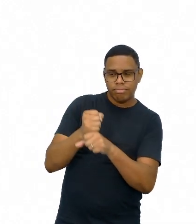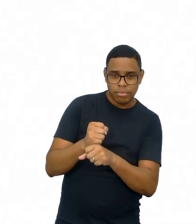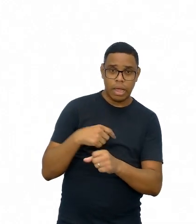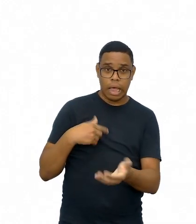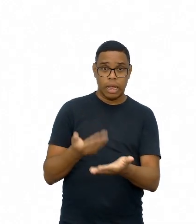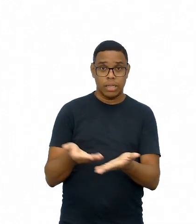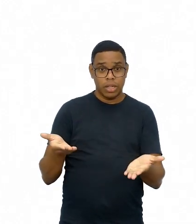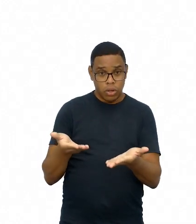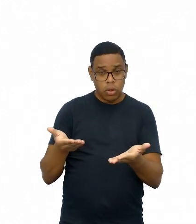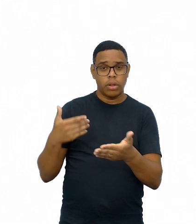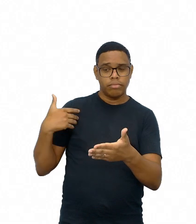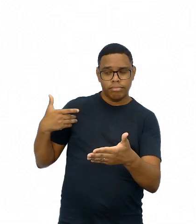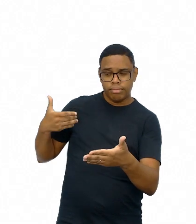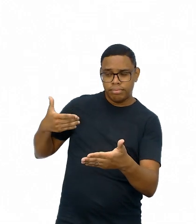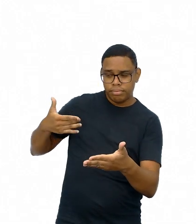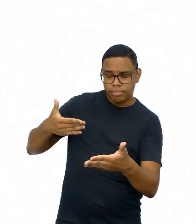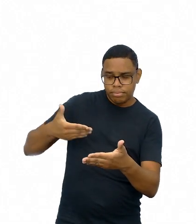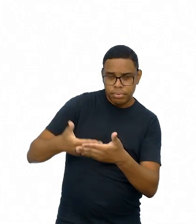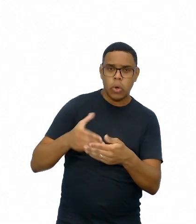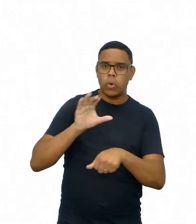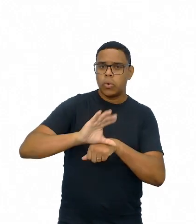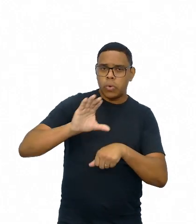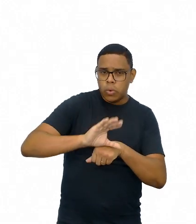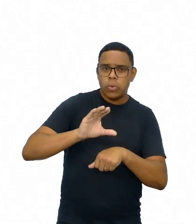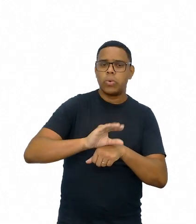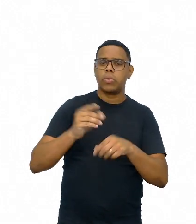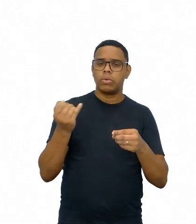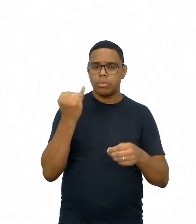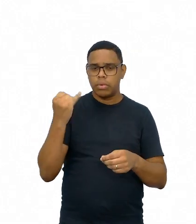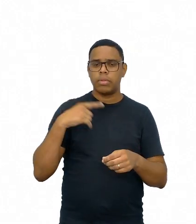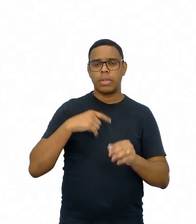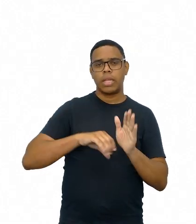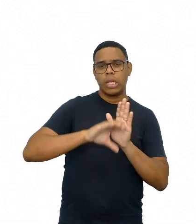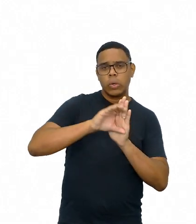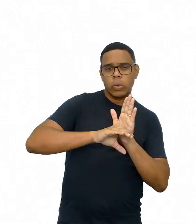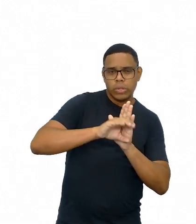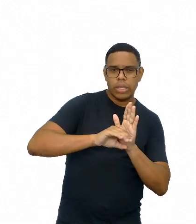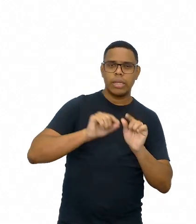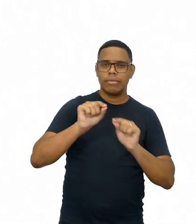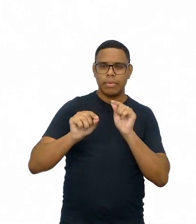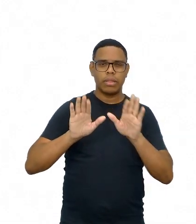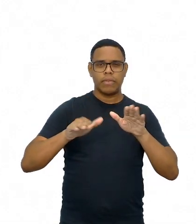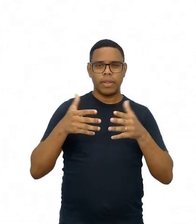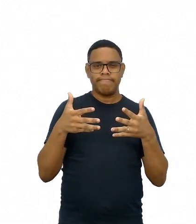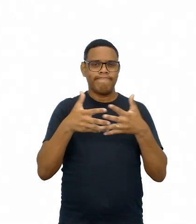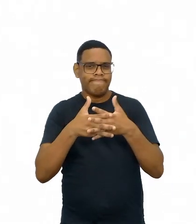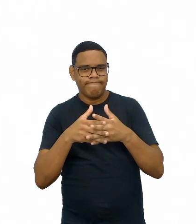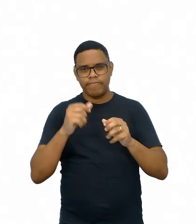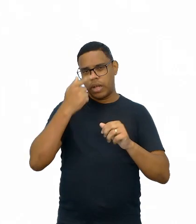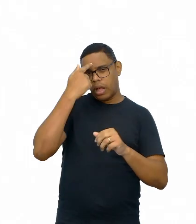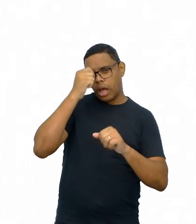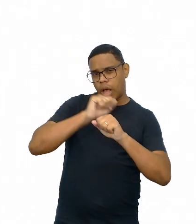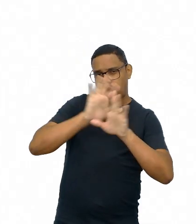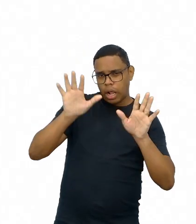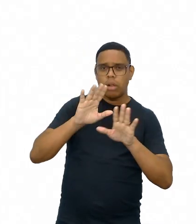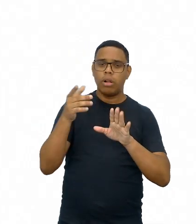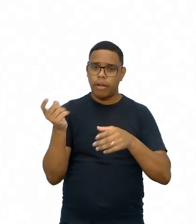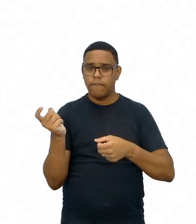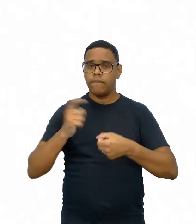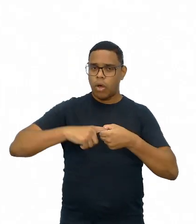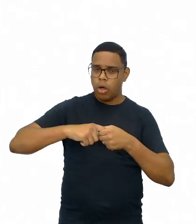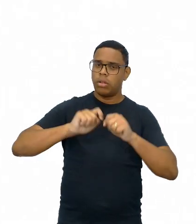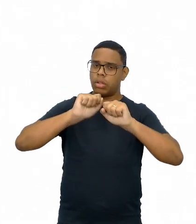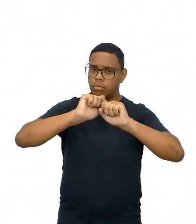presente momento. A gente está buscando aí os conceitos, alguns conceitos que não ficaram tão claros. Então, é importante vocês